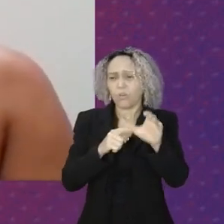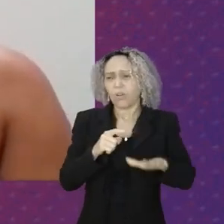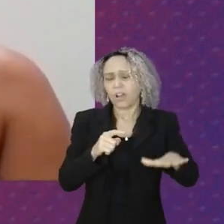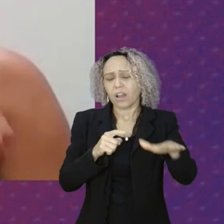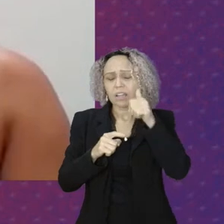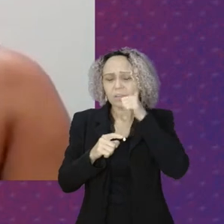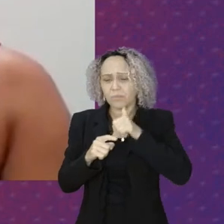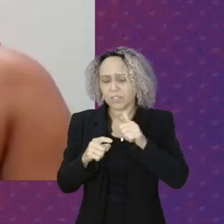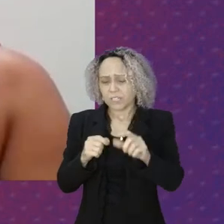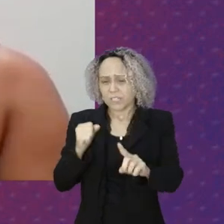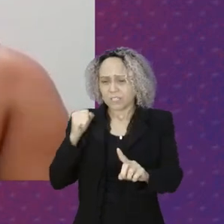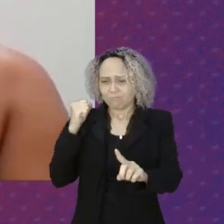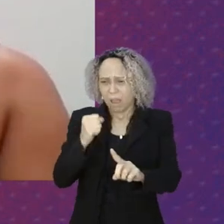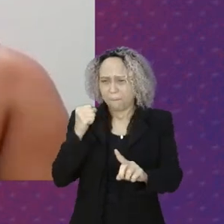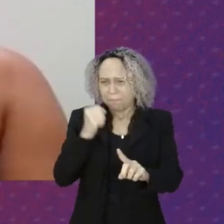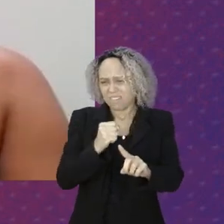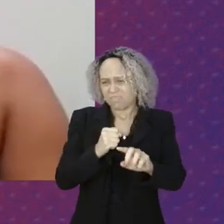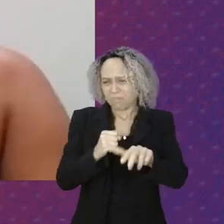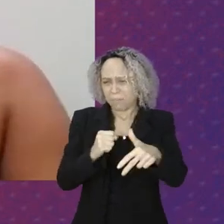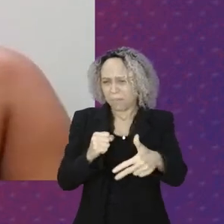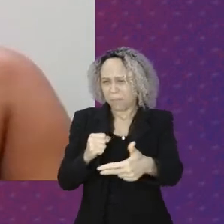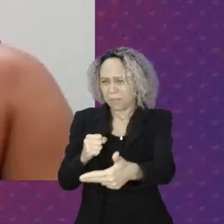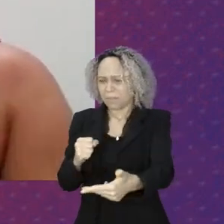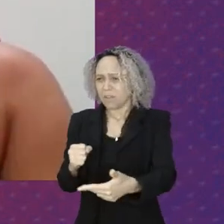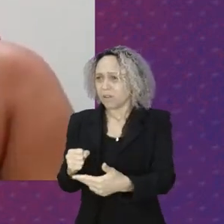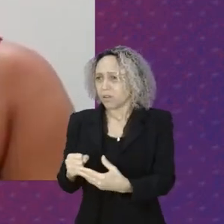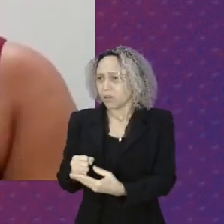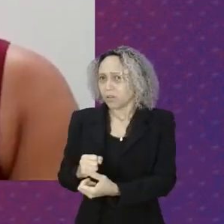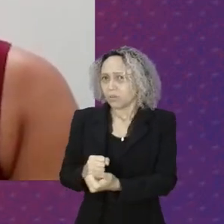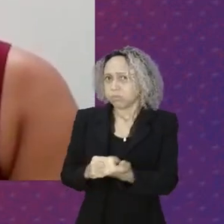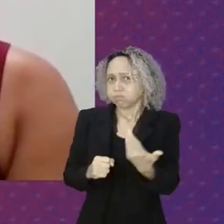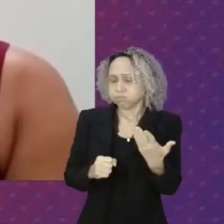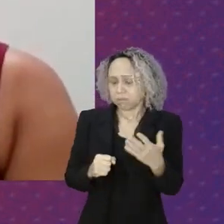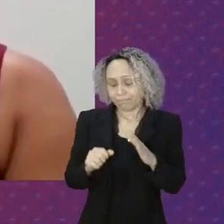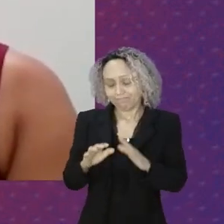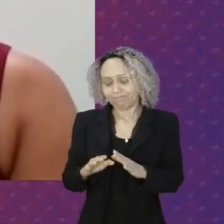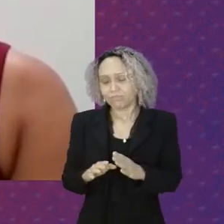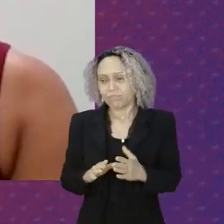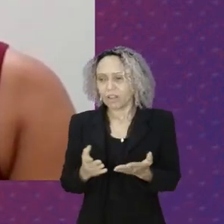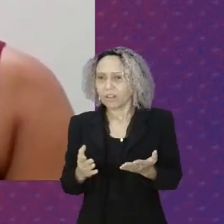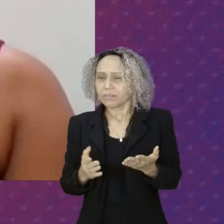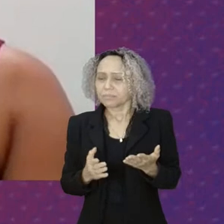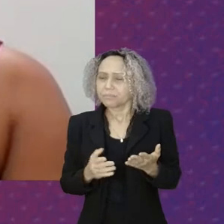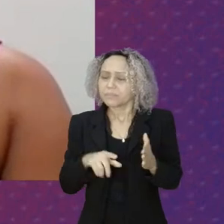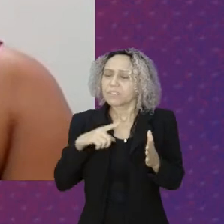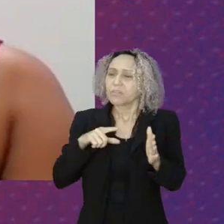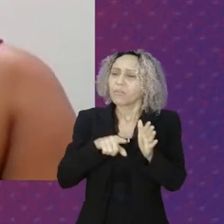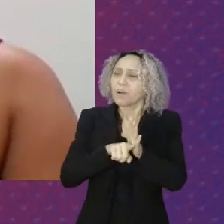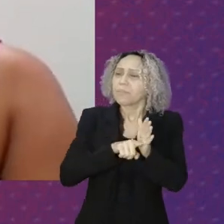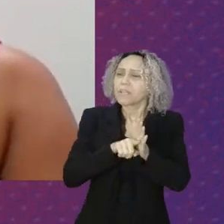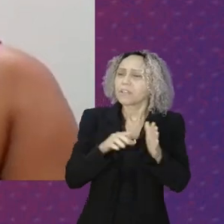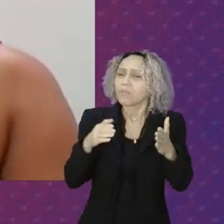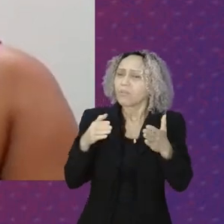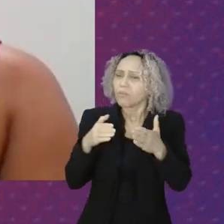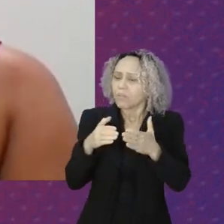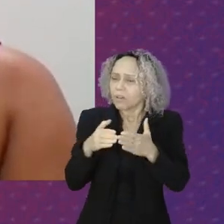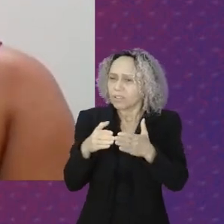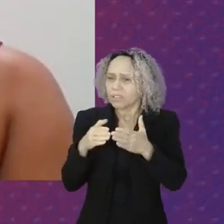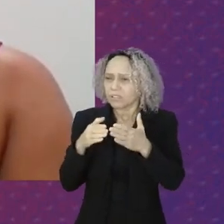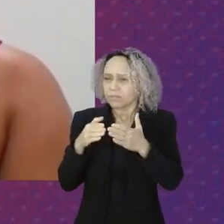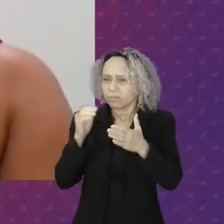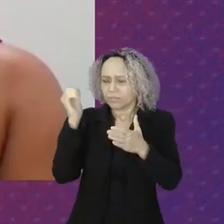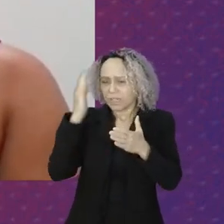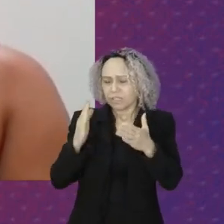cada ano. No último ano, a gente teve agora, no início do mês de março, uma pesquisa do Fórum Brasileiro de Segurança Pública